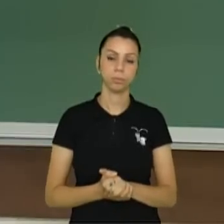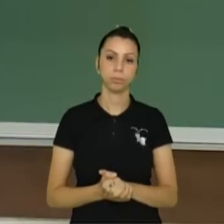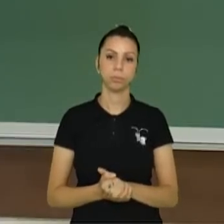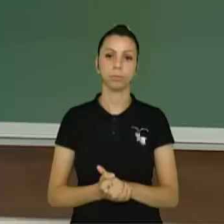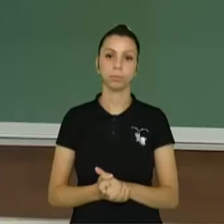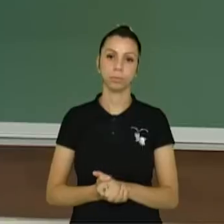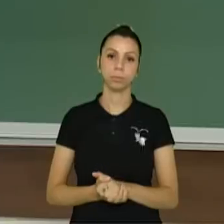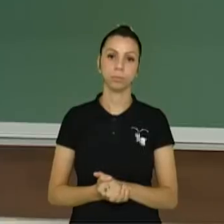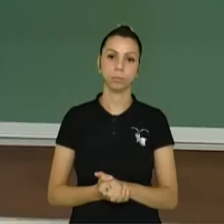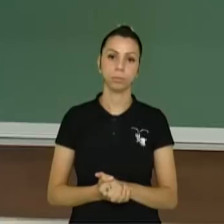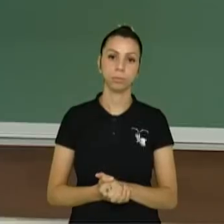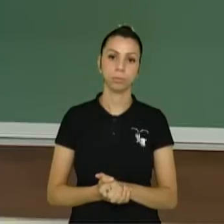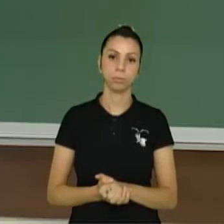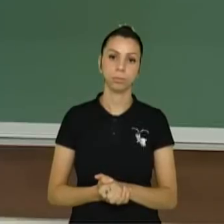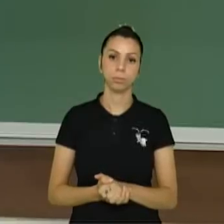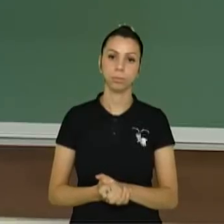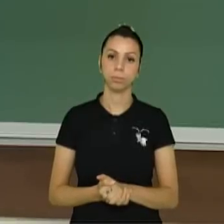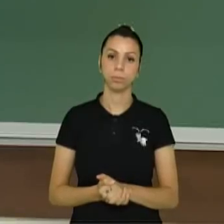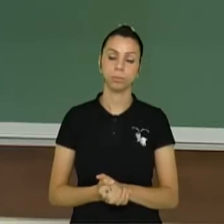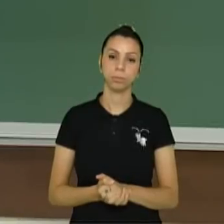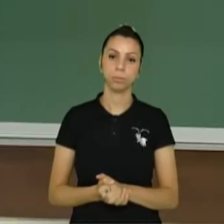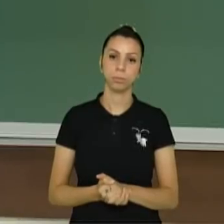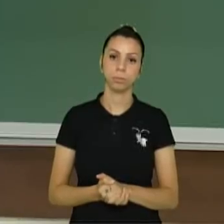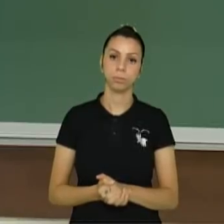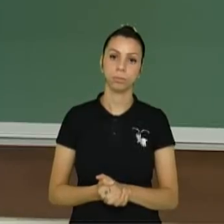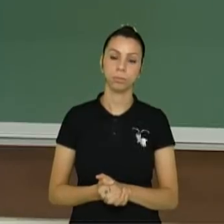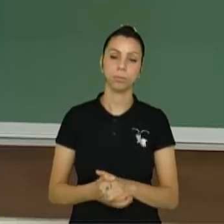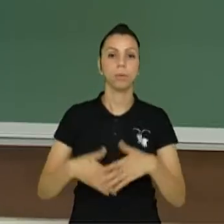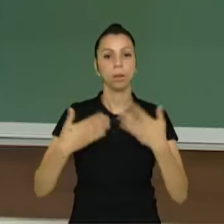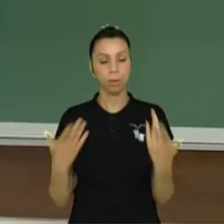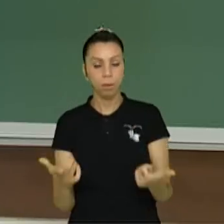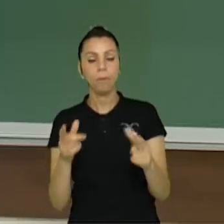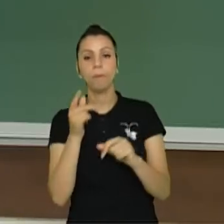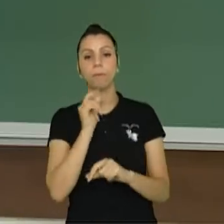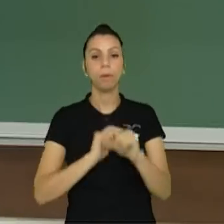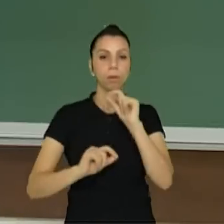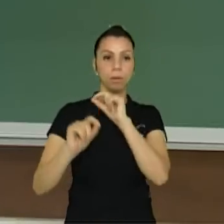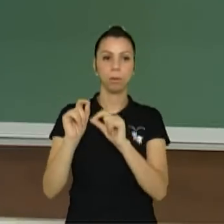aqui sobre essa questão dos